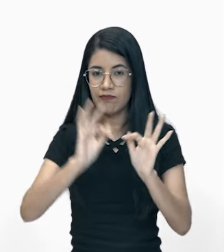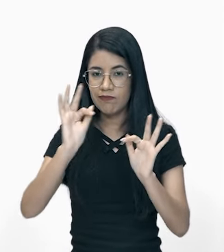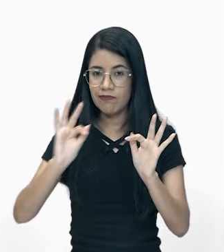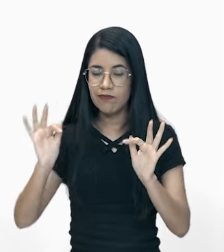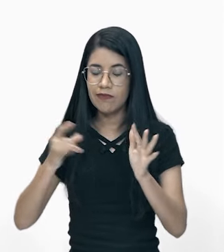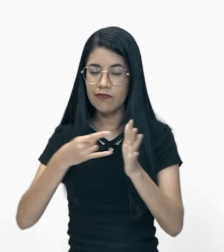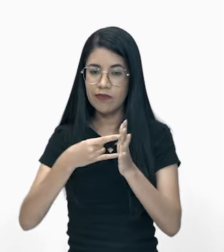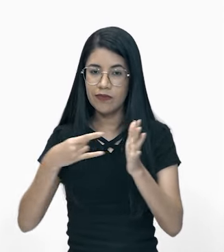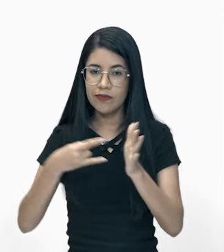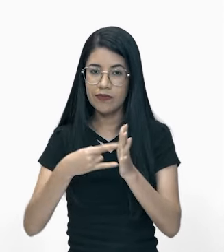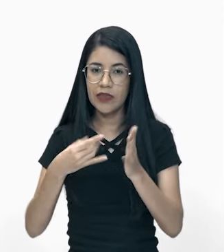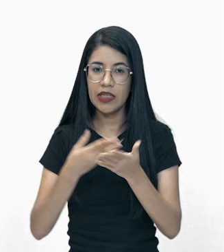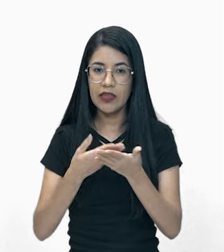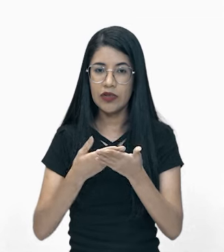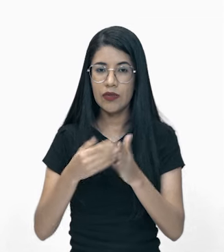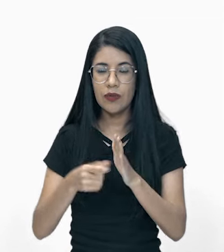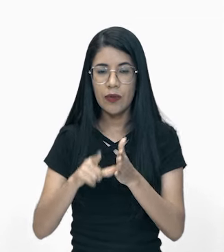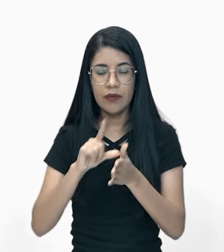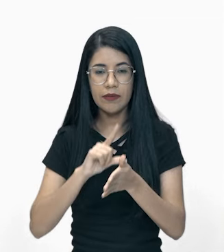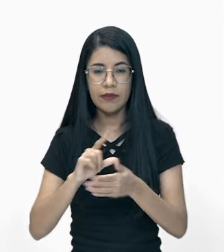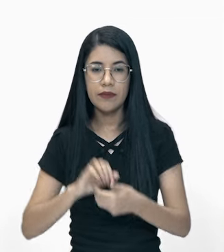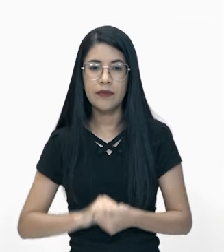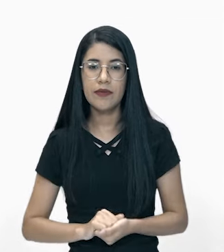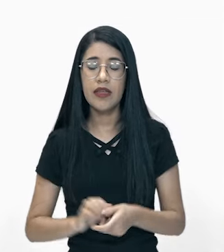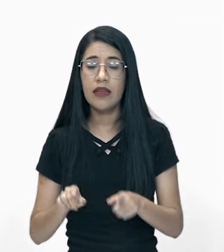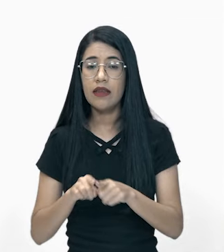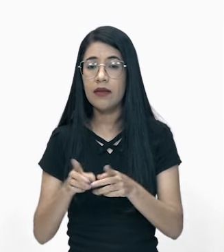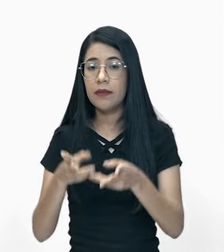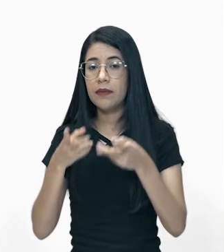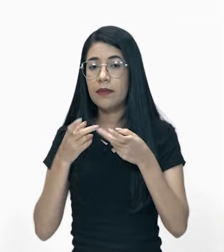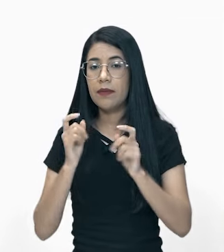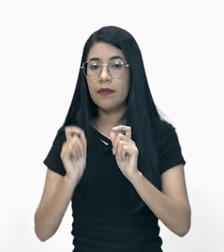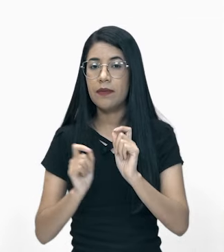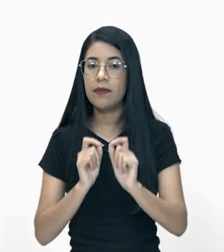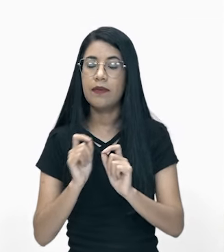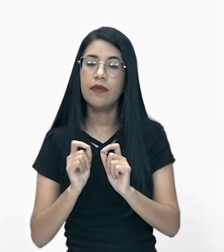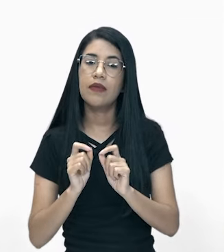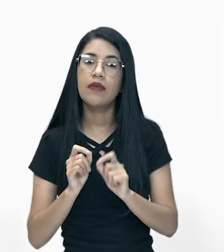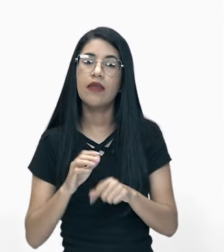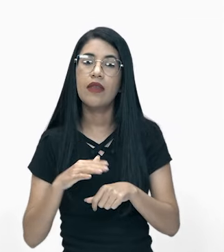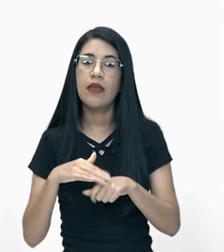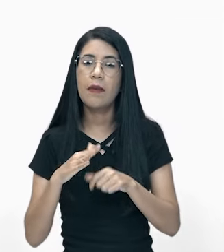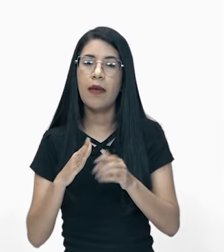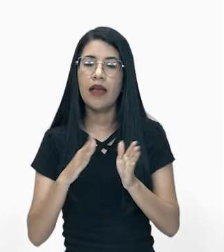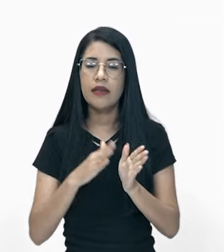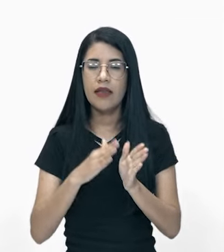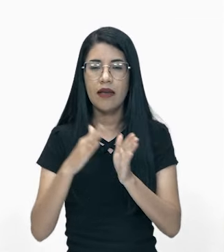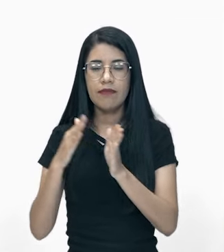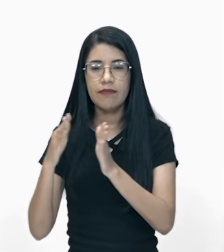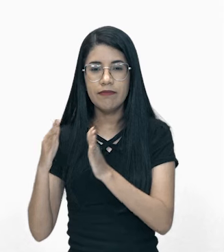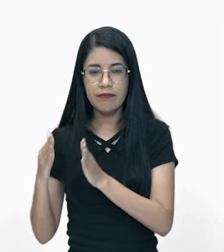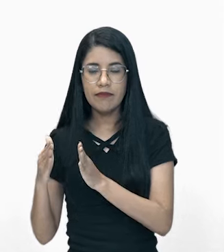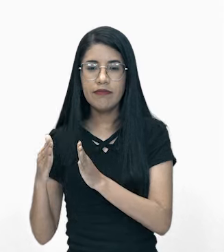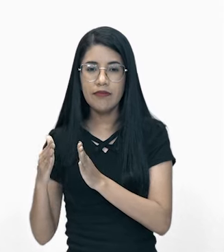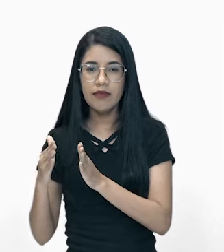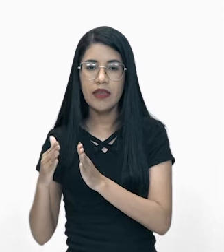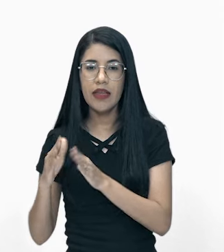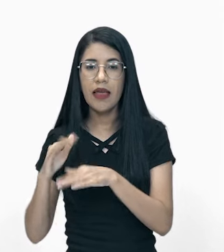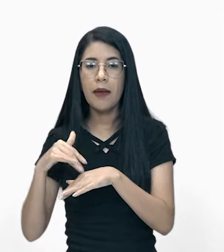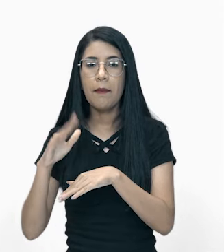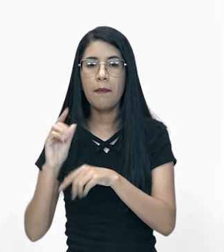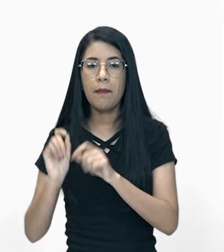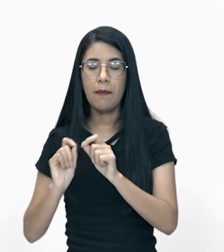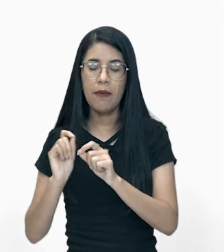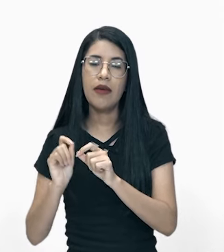que estudamos. Perceba também que quanto mais à direita do gráfico, maior é